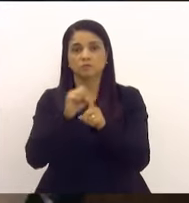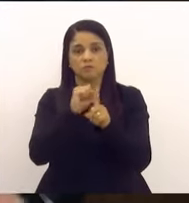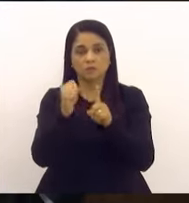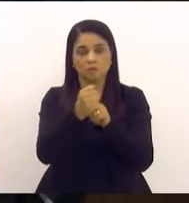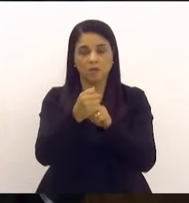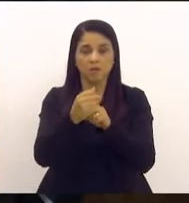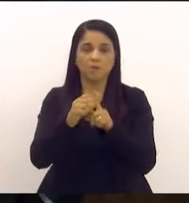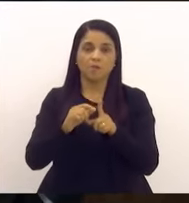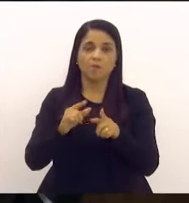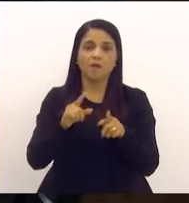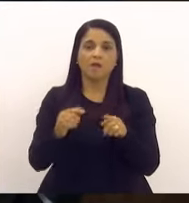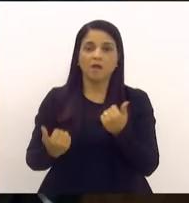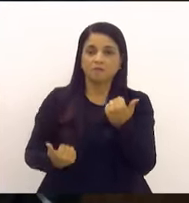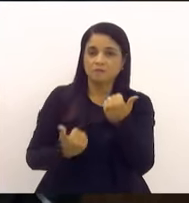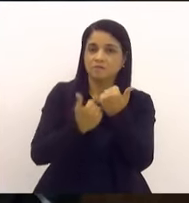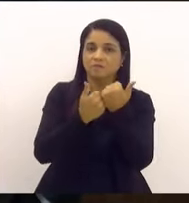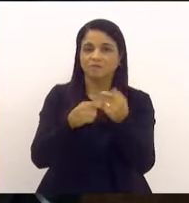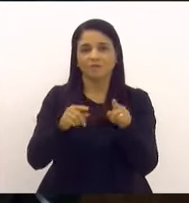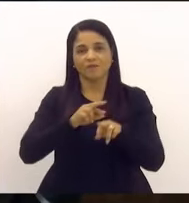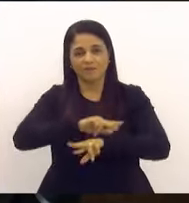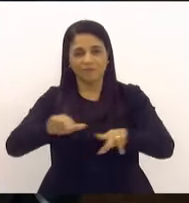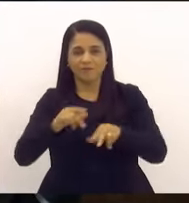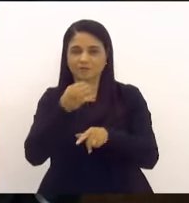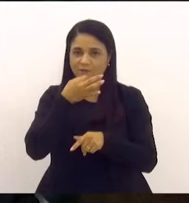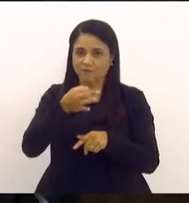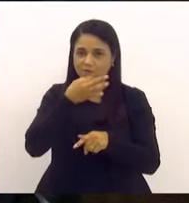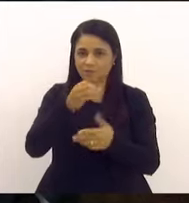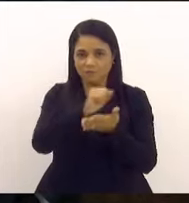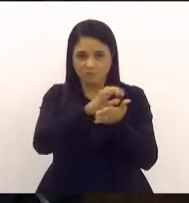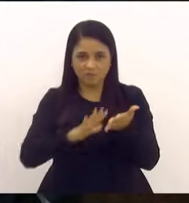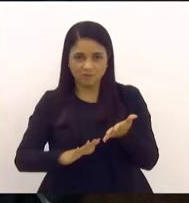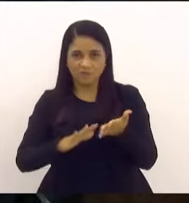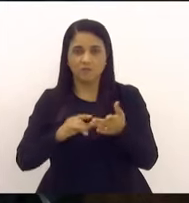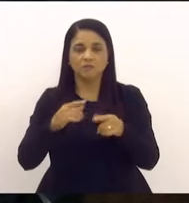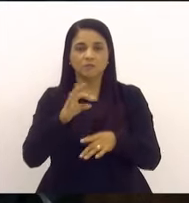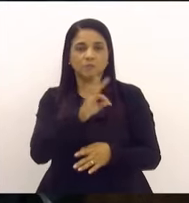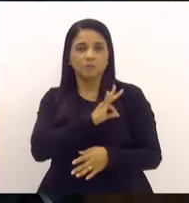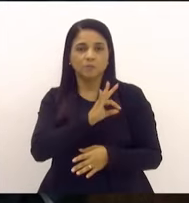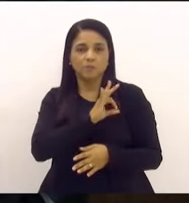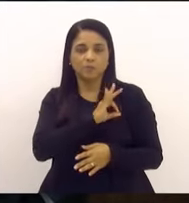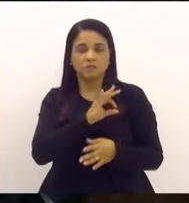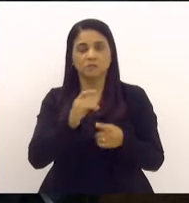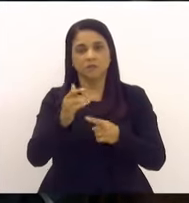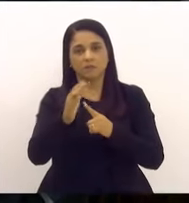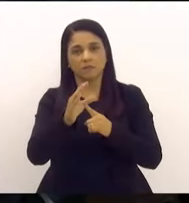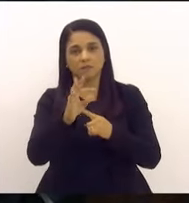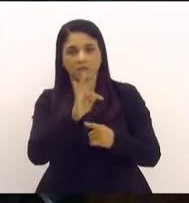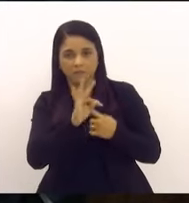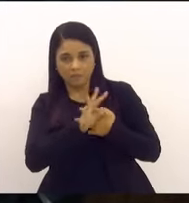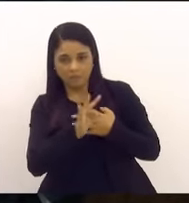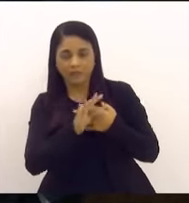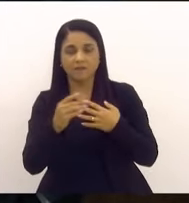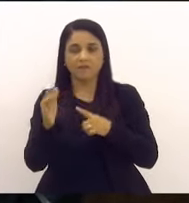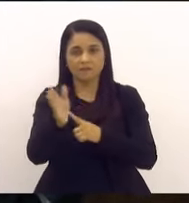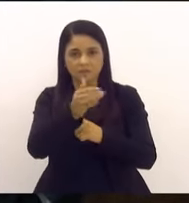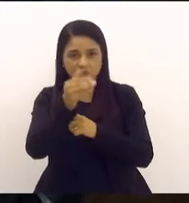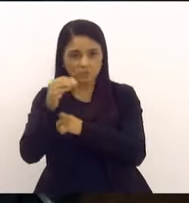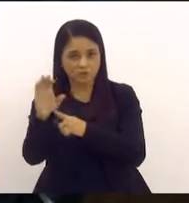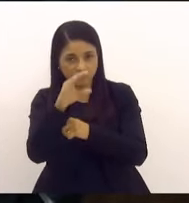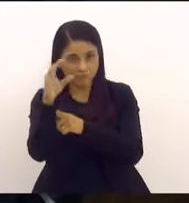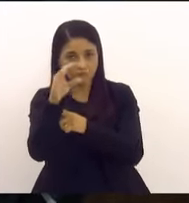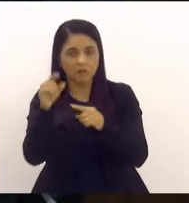funcional, assessorá-lo nos assuntos pertinentes à gestão da atividade da Polícia Técnico-Científica, bem como desempenhar outras atividades que lhe